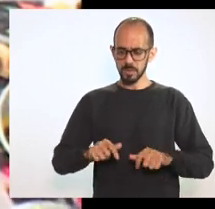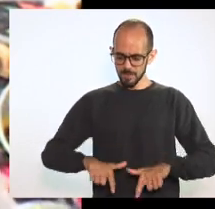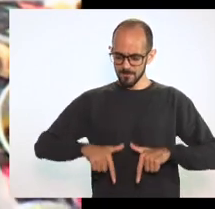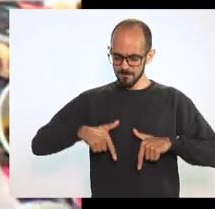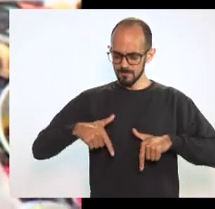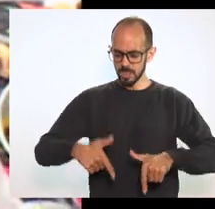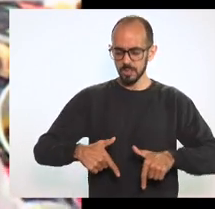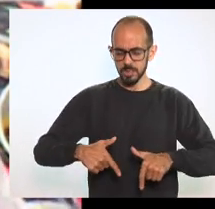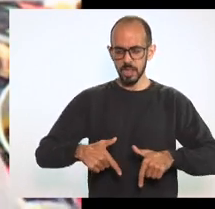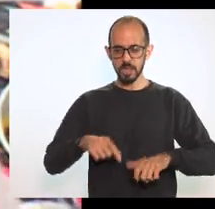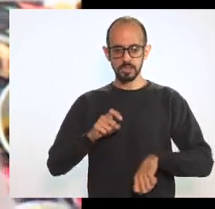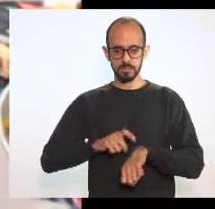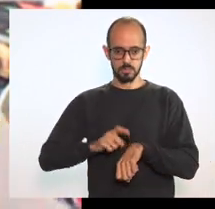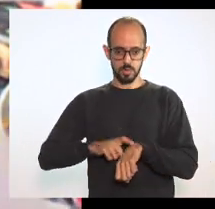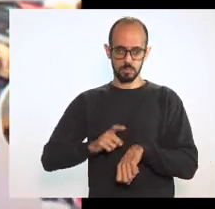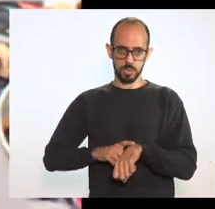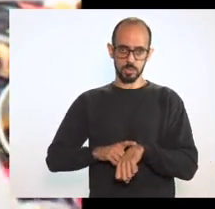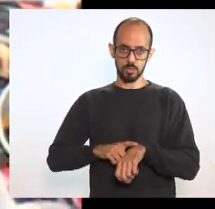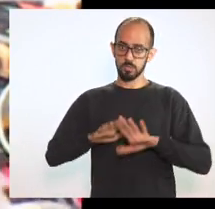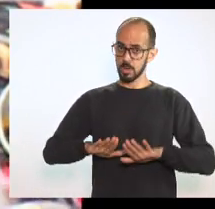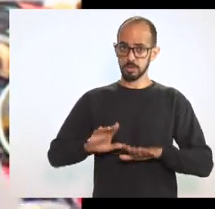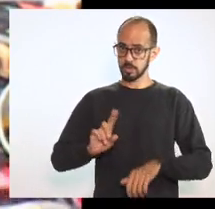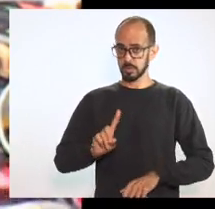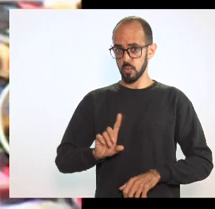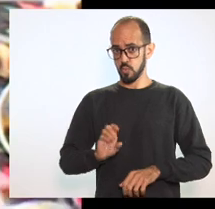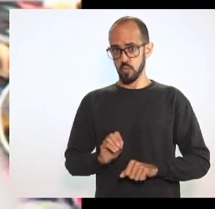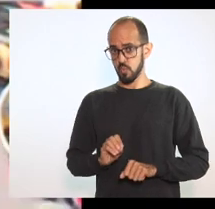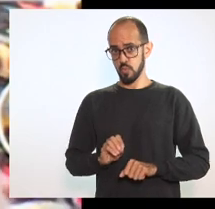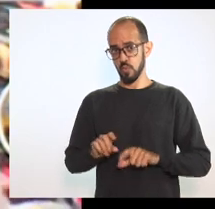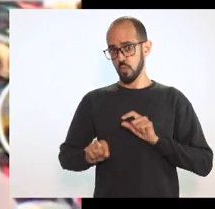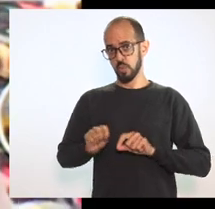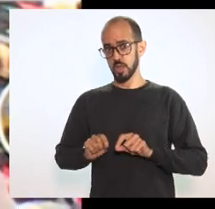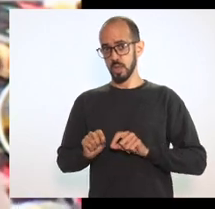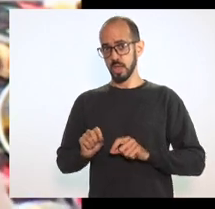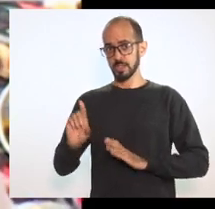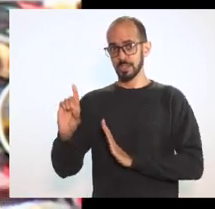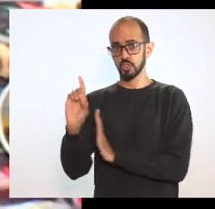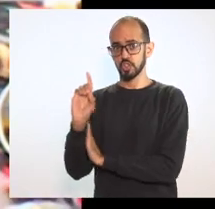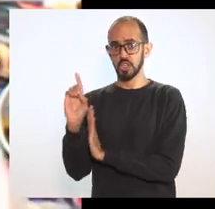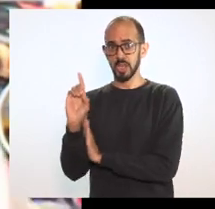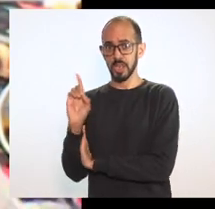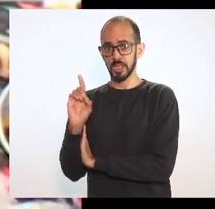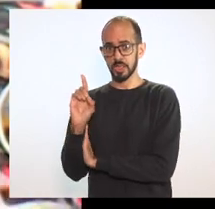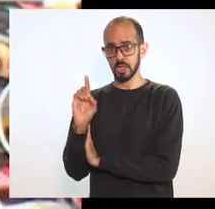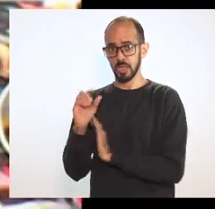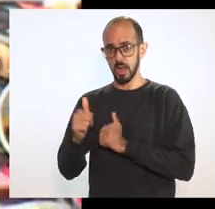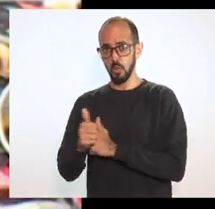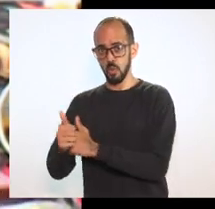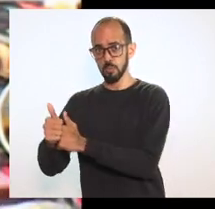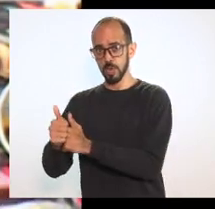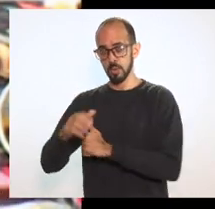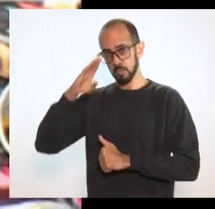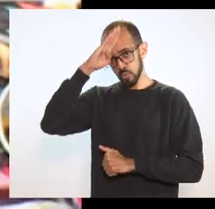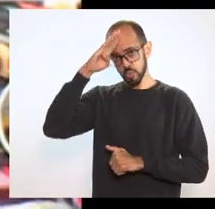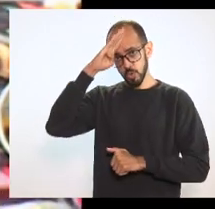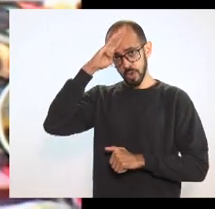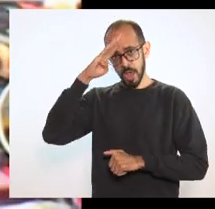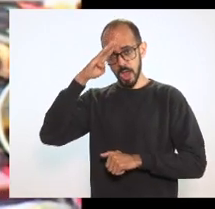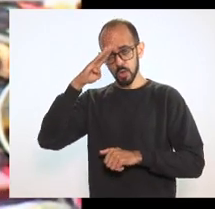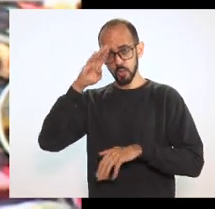enfrentando. Ao invés disso, o que que essa direita bolsonarista e cada vez mais o governo do Estado do Rio de Janeiro